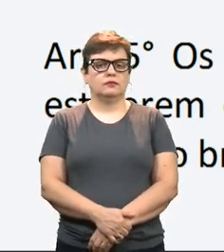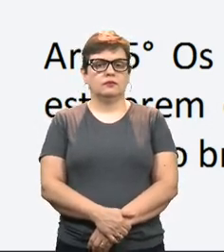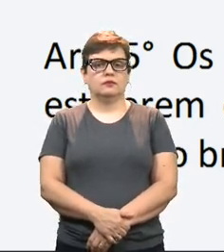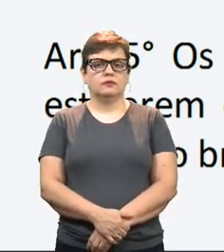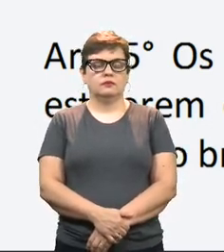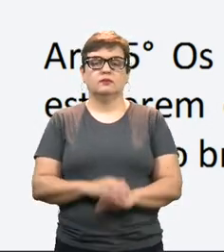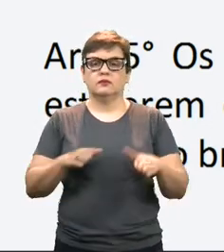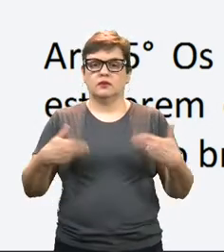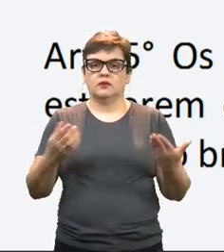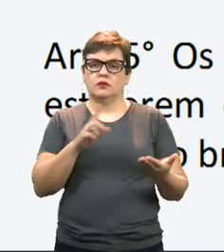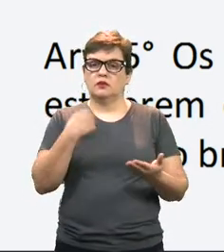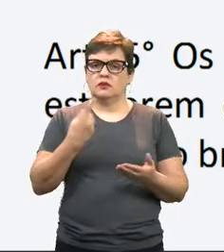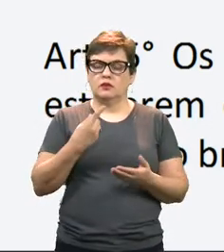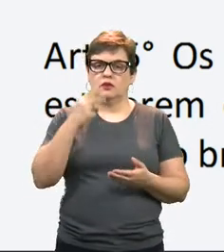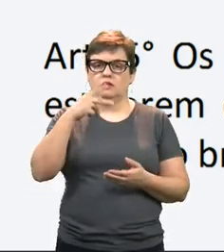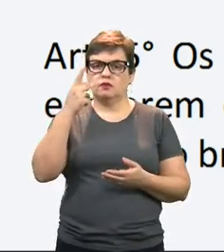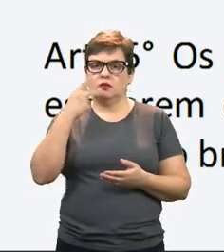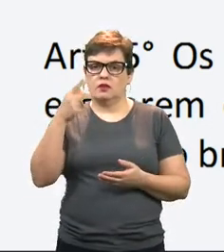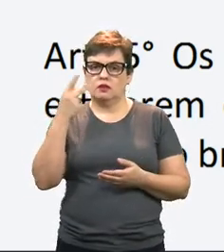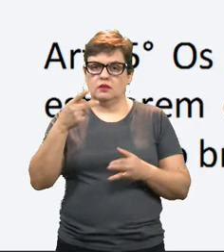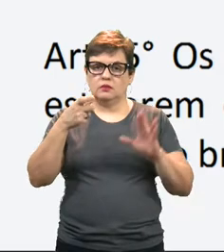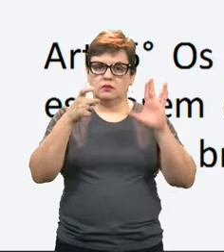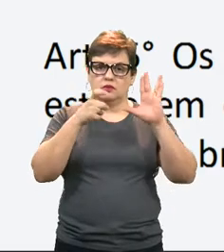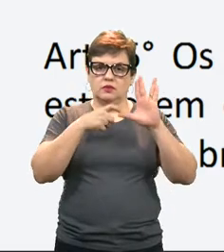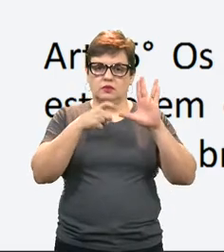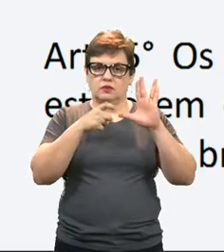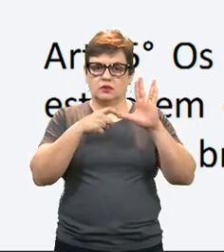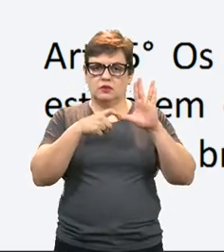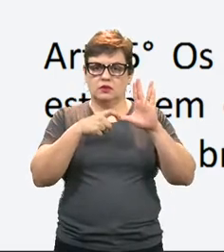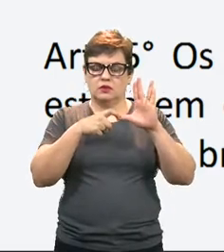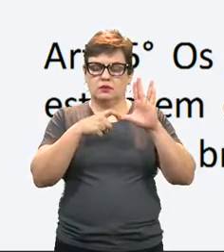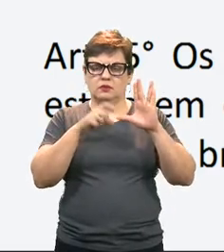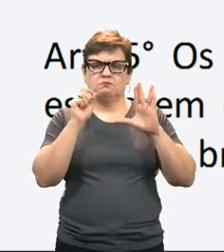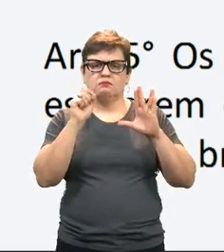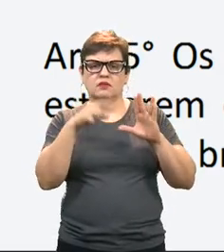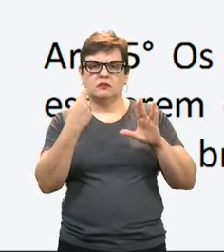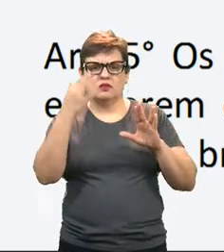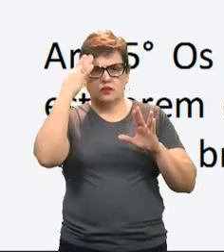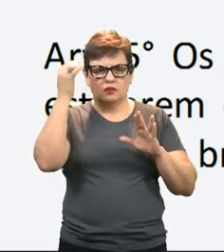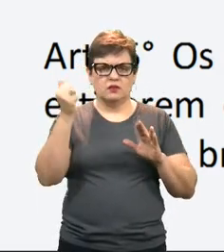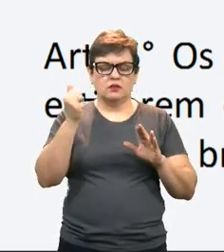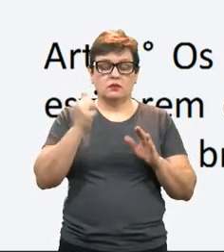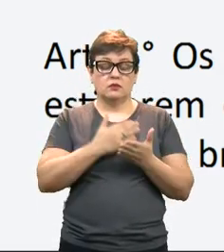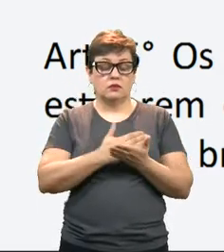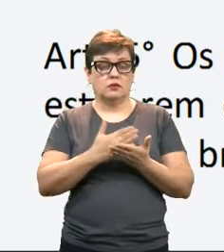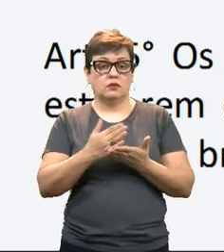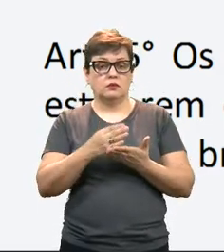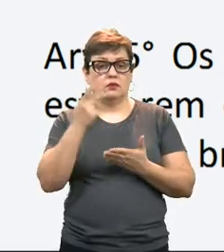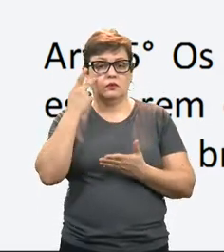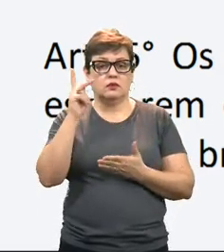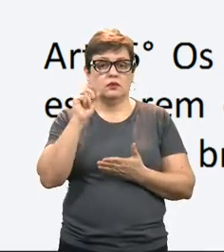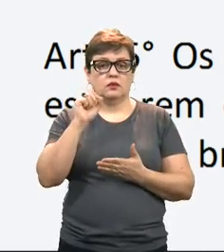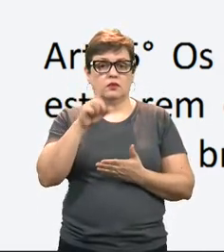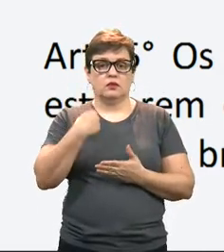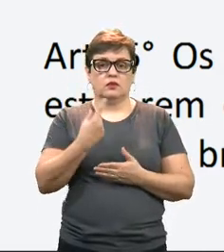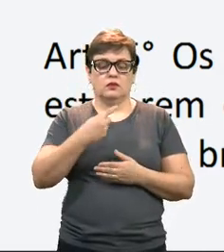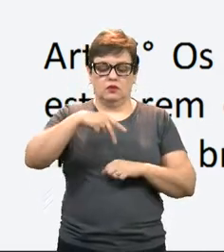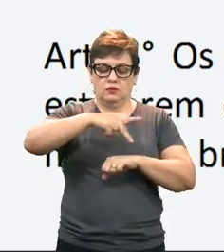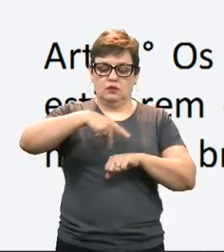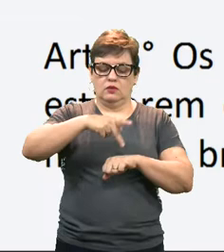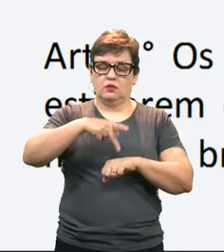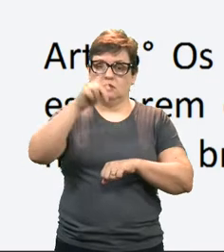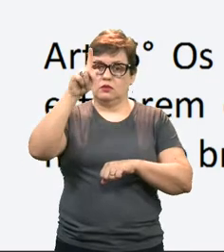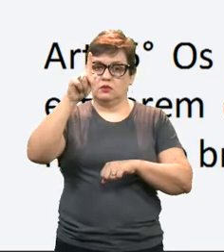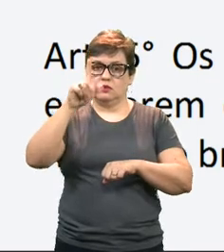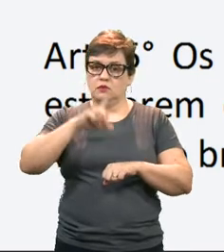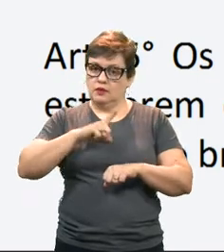quando a gente fala de cannabis, o que nós sabemos até hoje? Vamos falar, começar pelo o que o nosso país tem